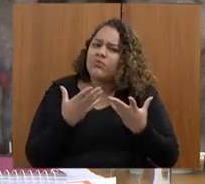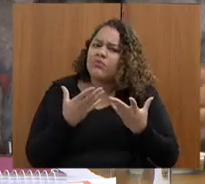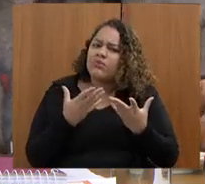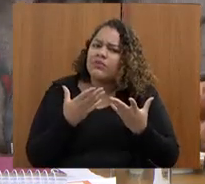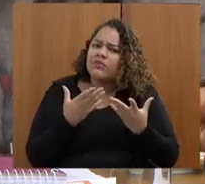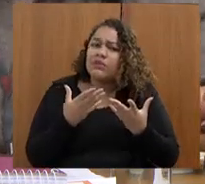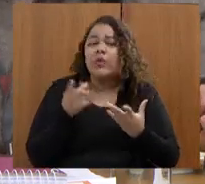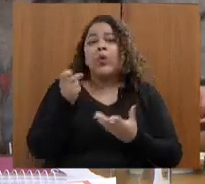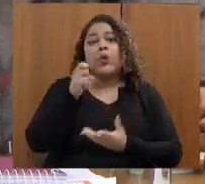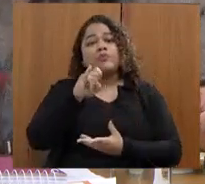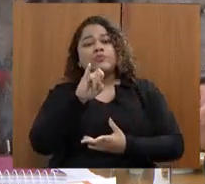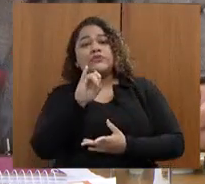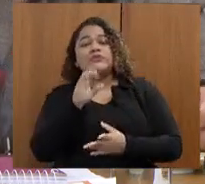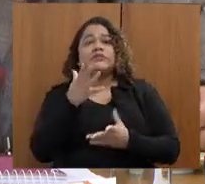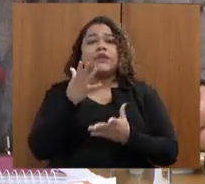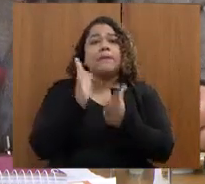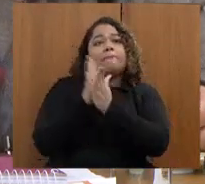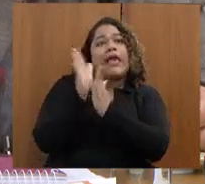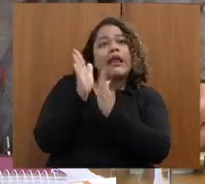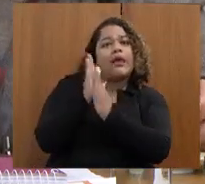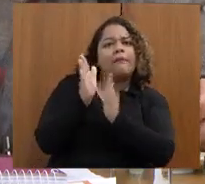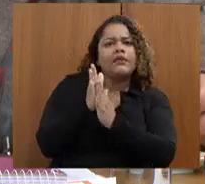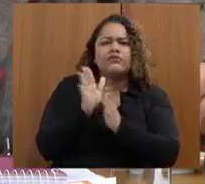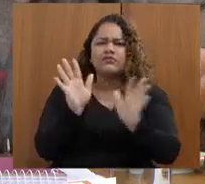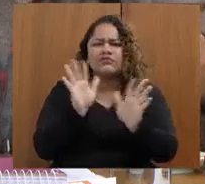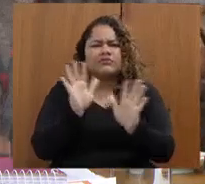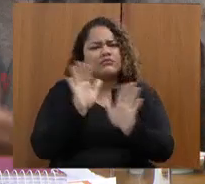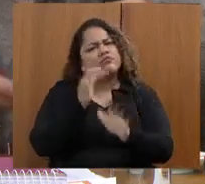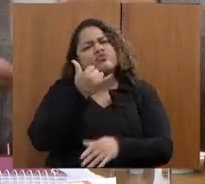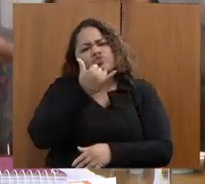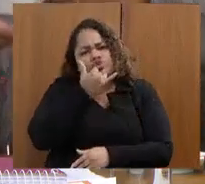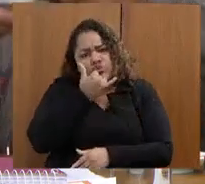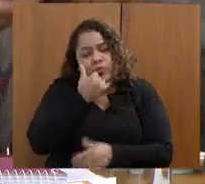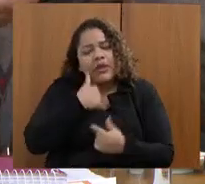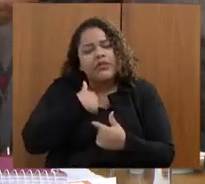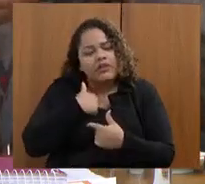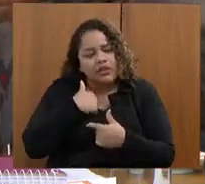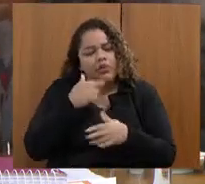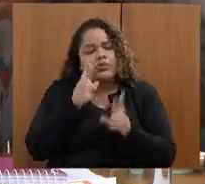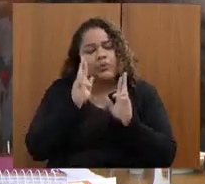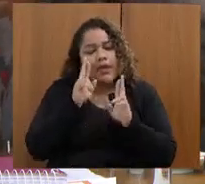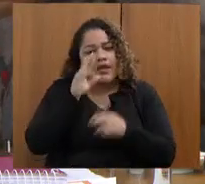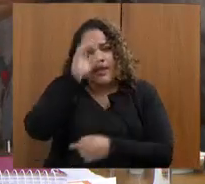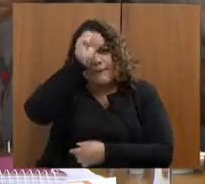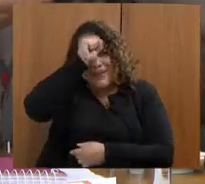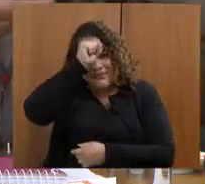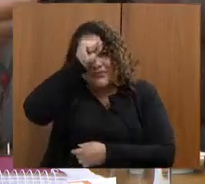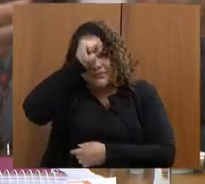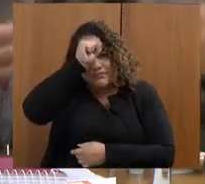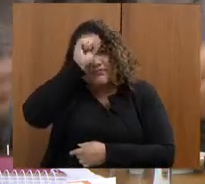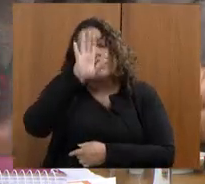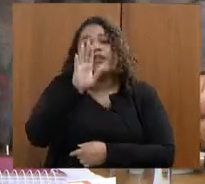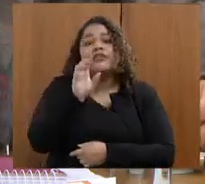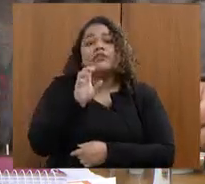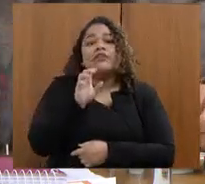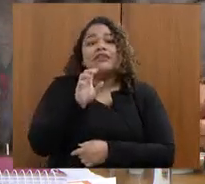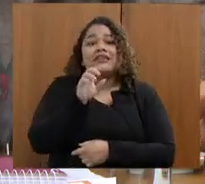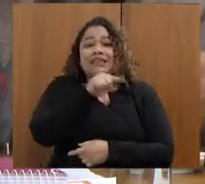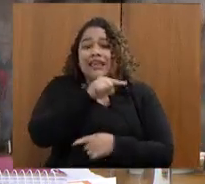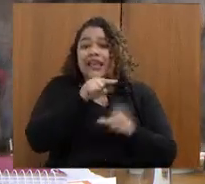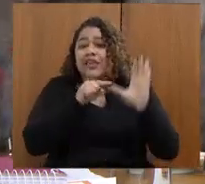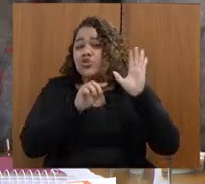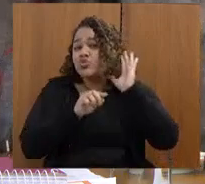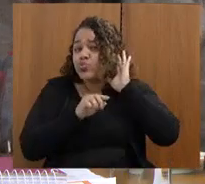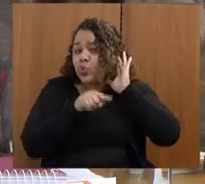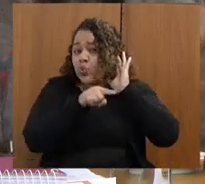mérito então eu quero pedir desculpas espero eu ter aprendido que quando a gente escuta